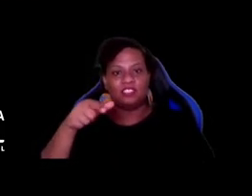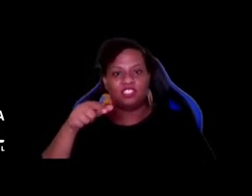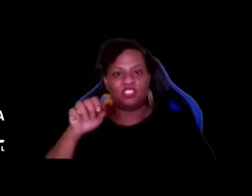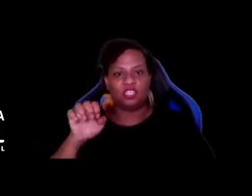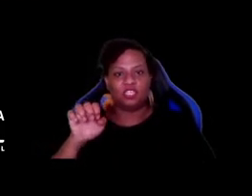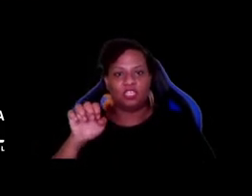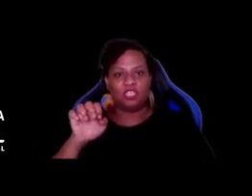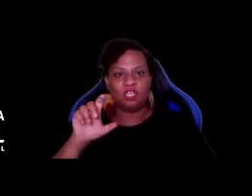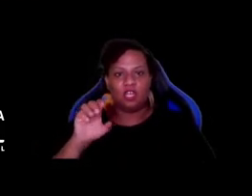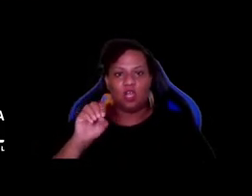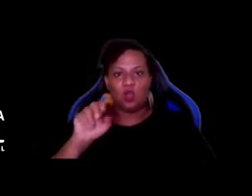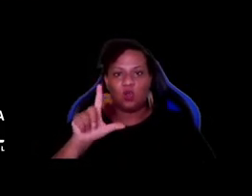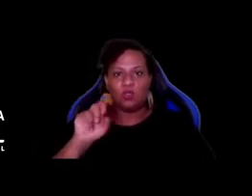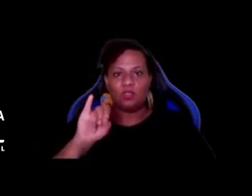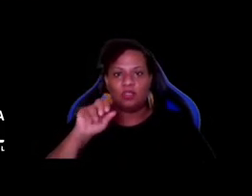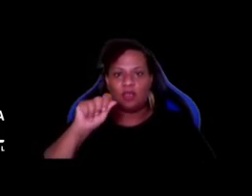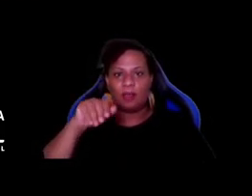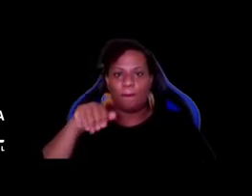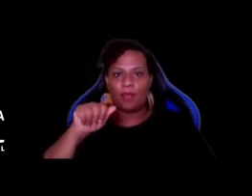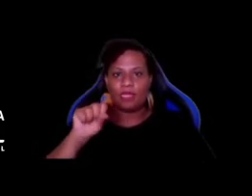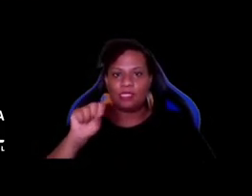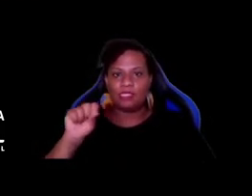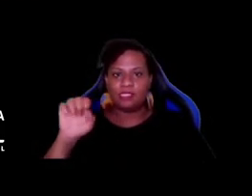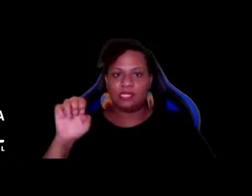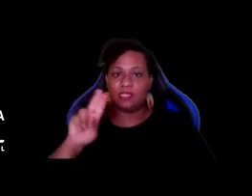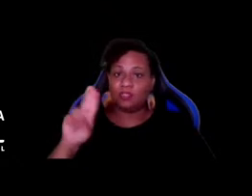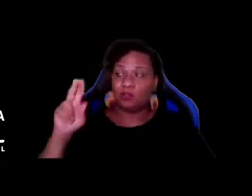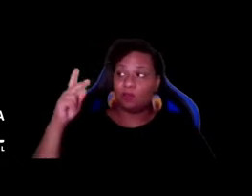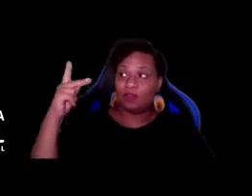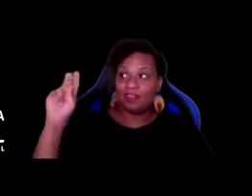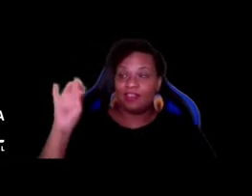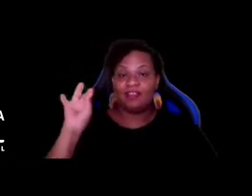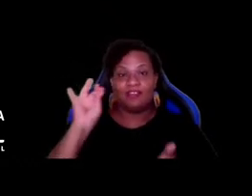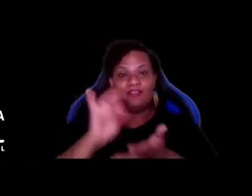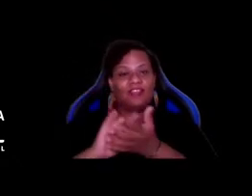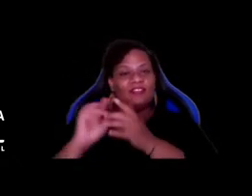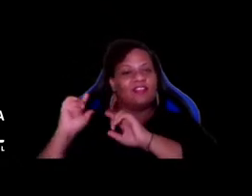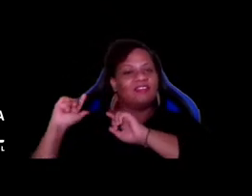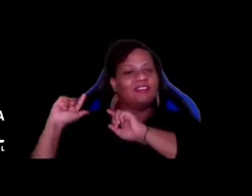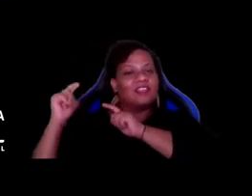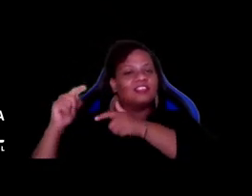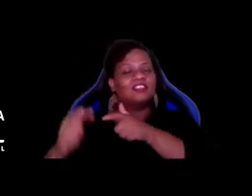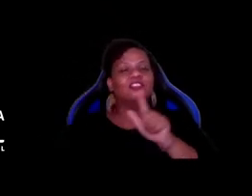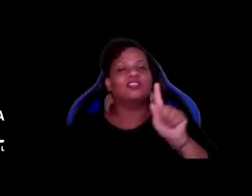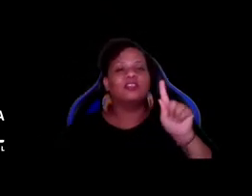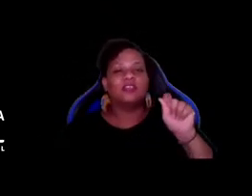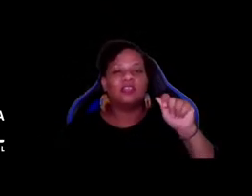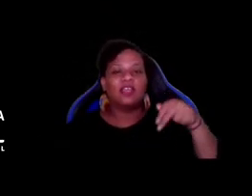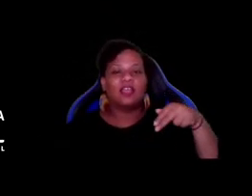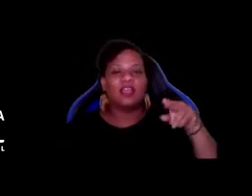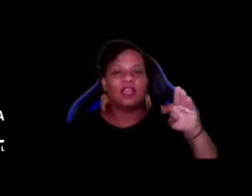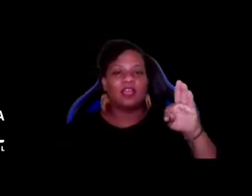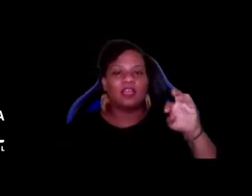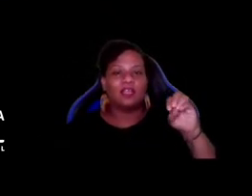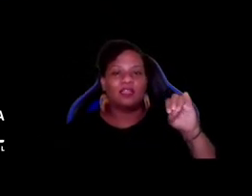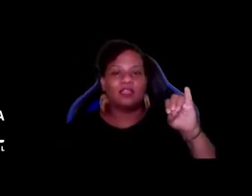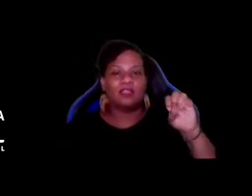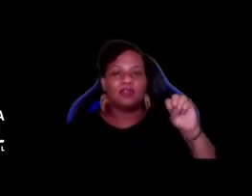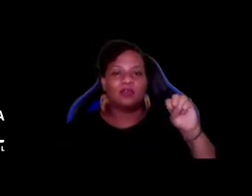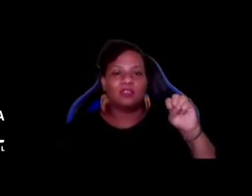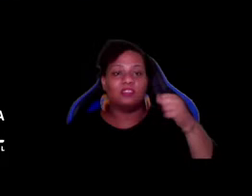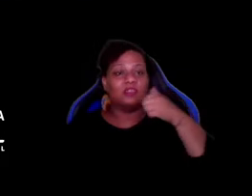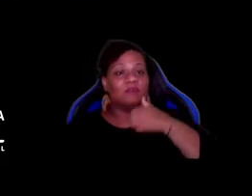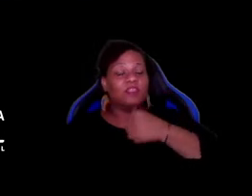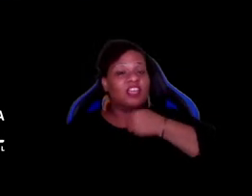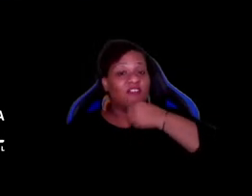o nome tradicional do Cantuá, né, criada, né, pela minha avó, mãe